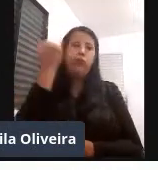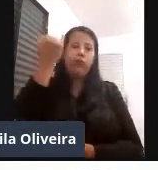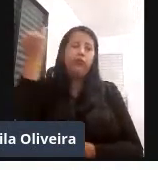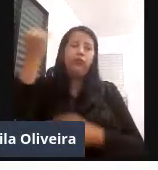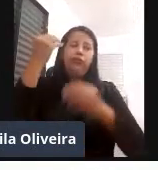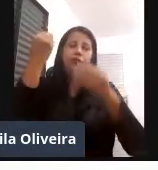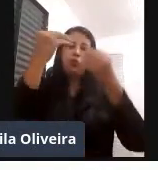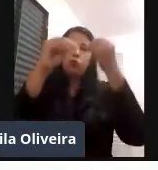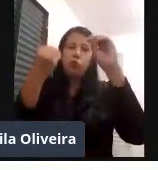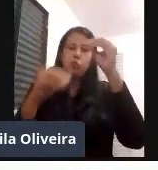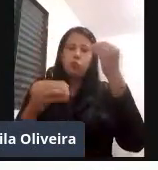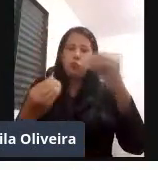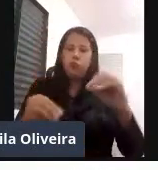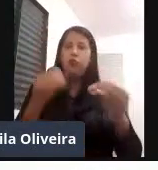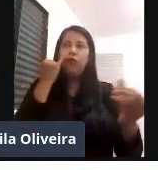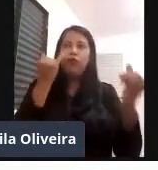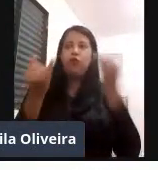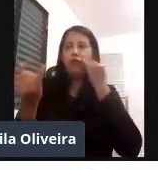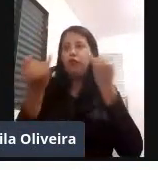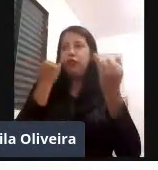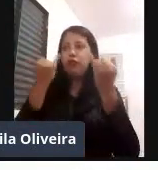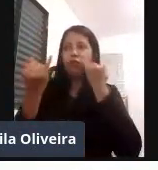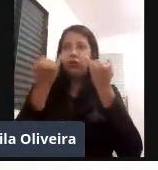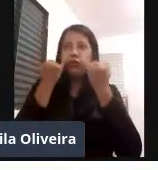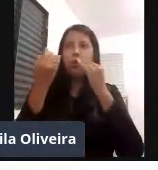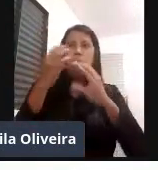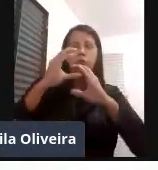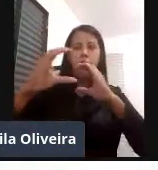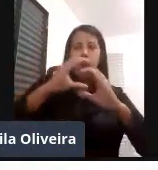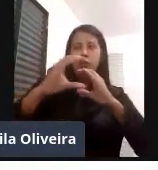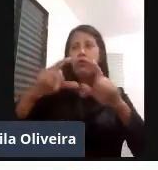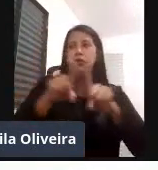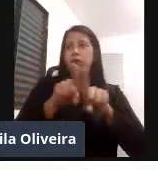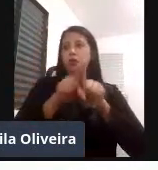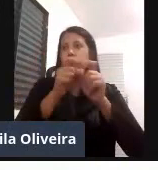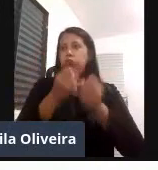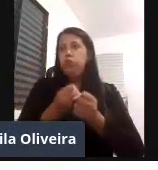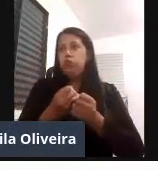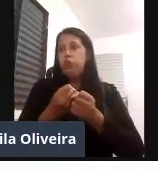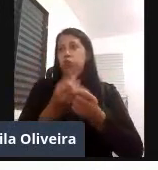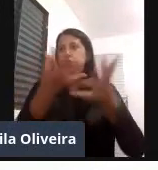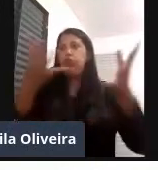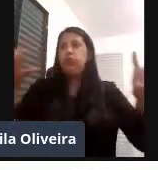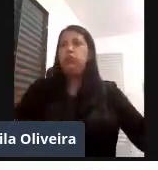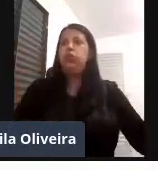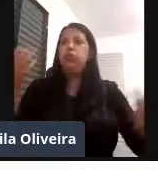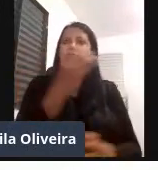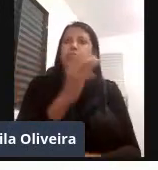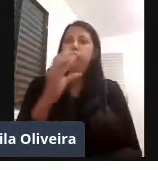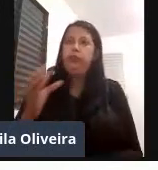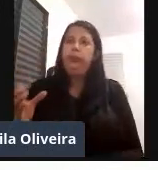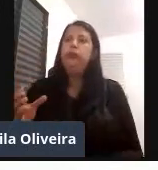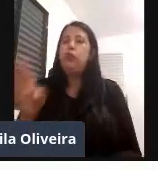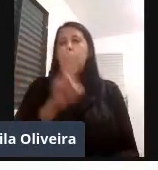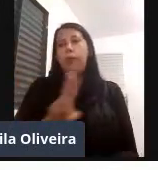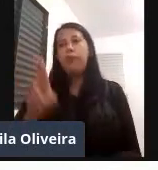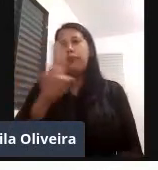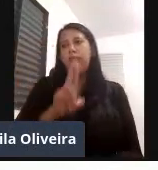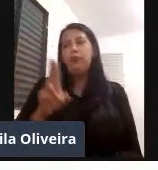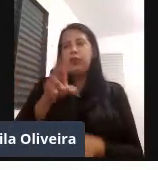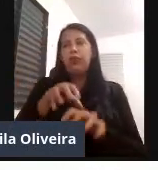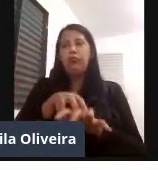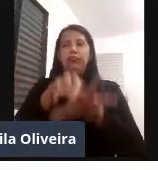para a comunicação e disseminação da ciência mediante o acesso remoto. Essa questão que eu trouxe aqui para vocês é que, há uns